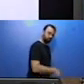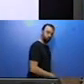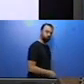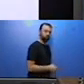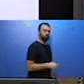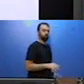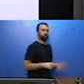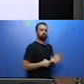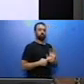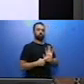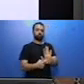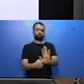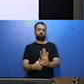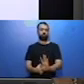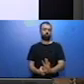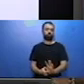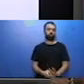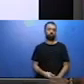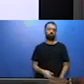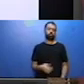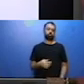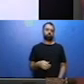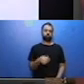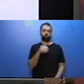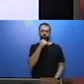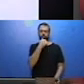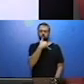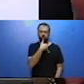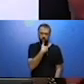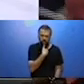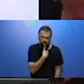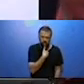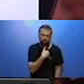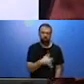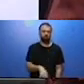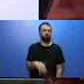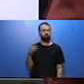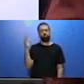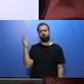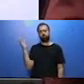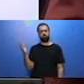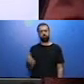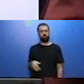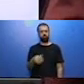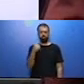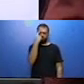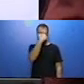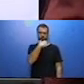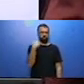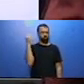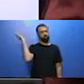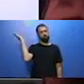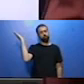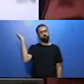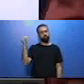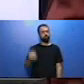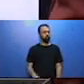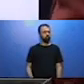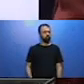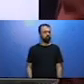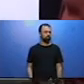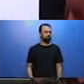indica um espírito ocioso, triste e vazio. Olha lá, olha a fisionomia da menina.